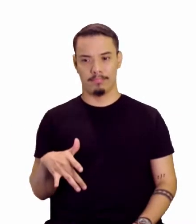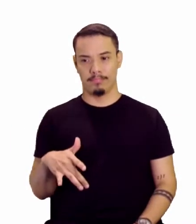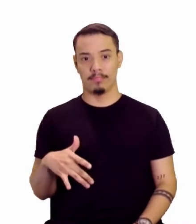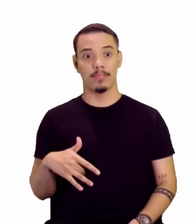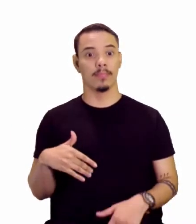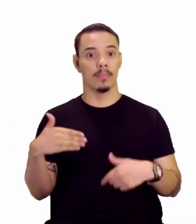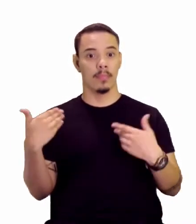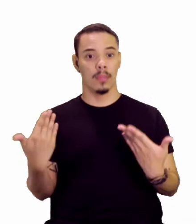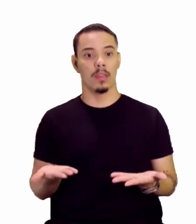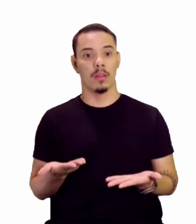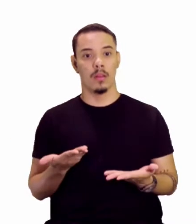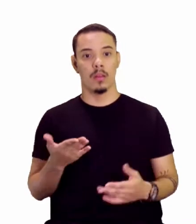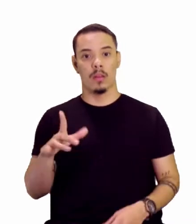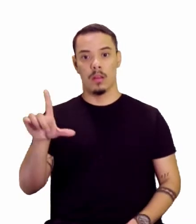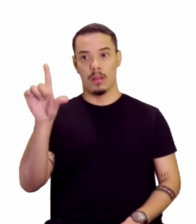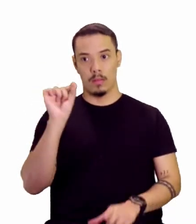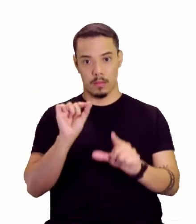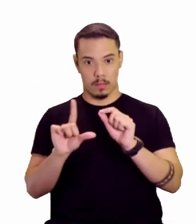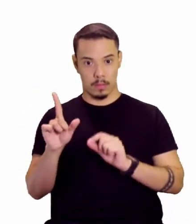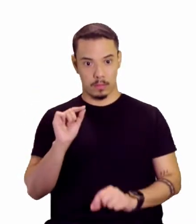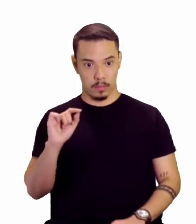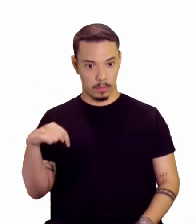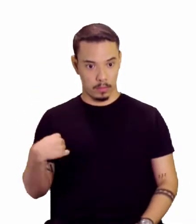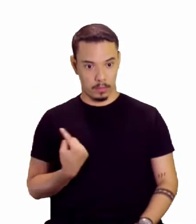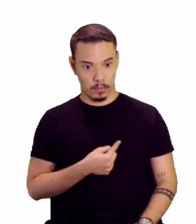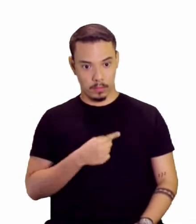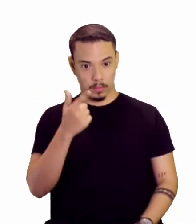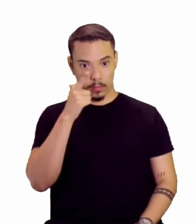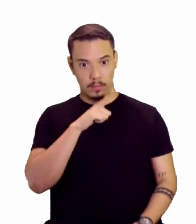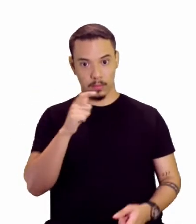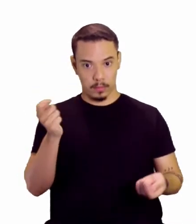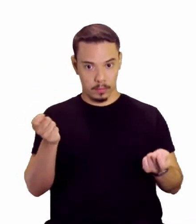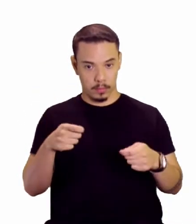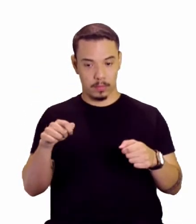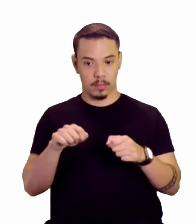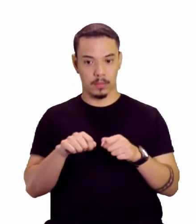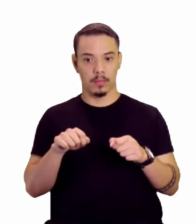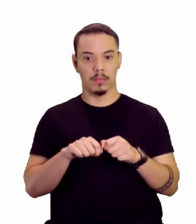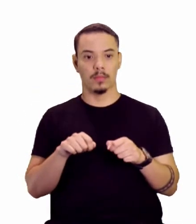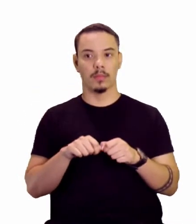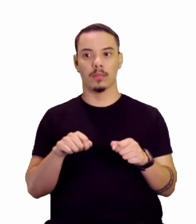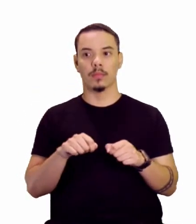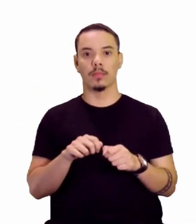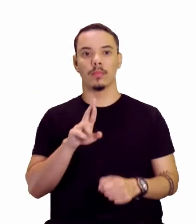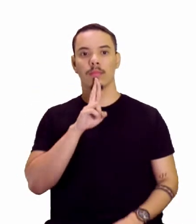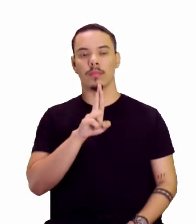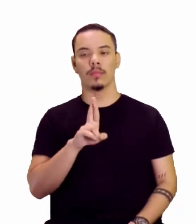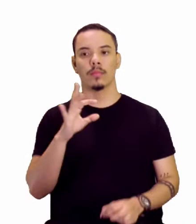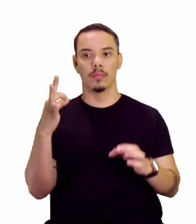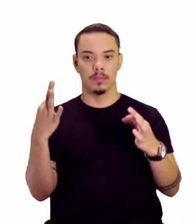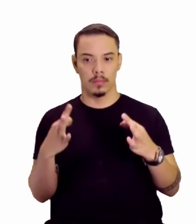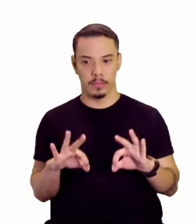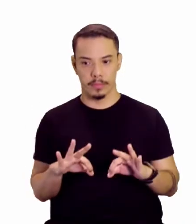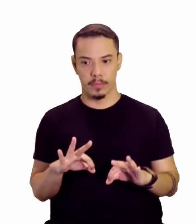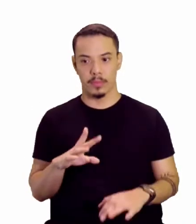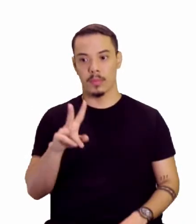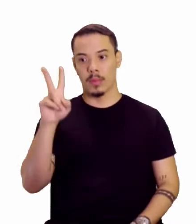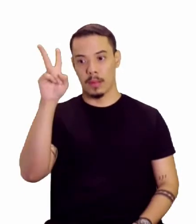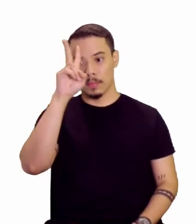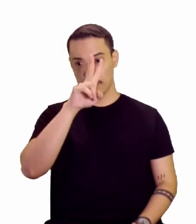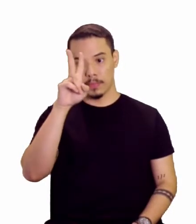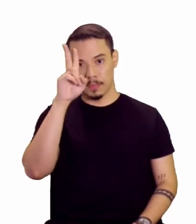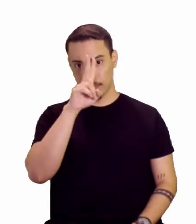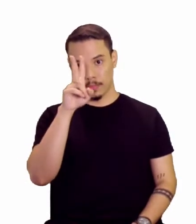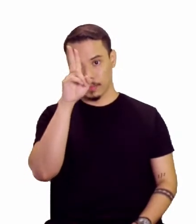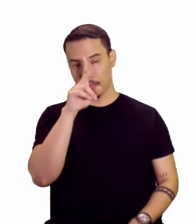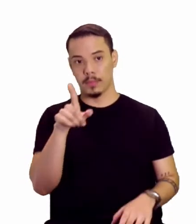Então, qual dessas nós estaríamos estar correta, né, em relação ao que nós